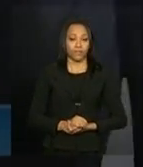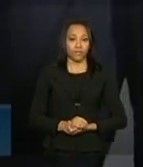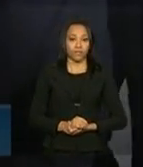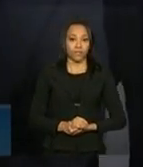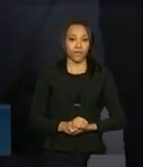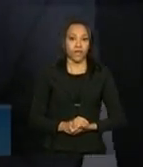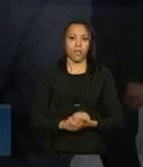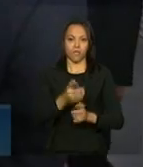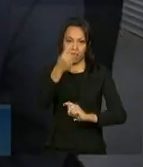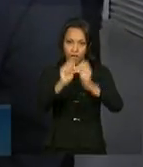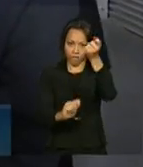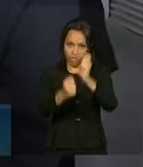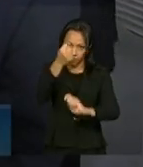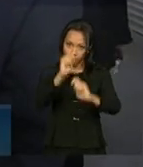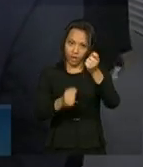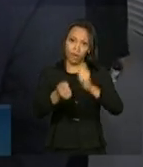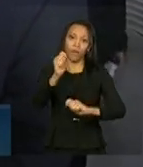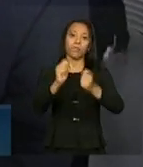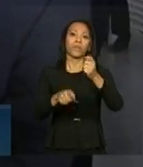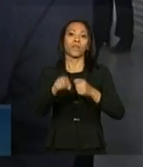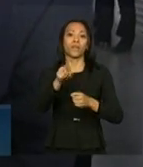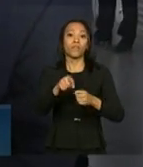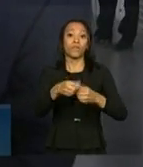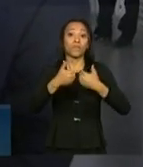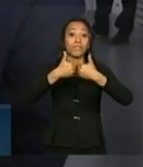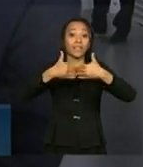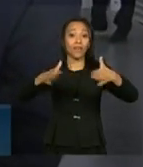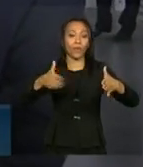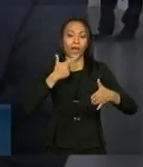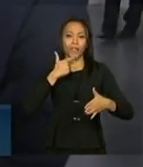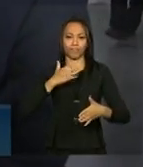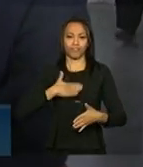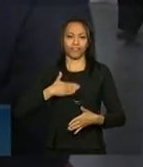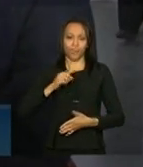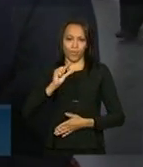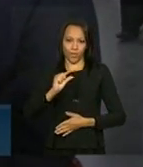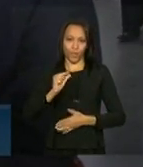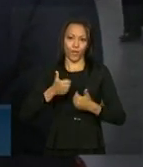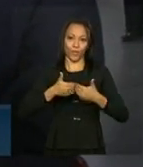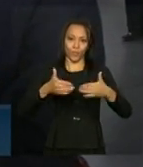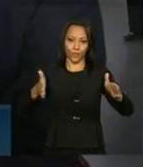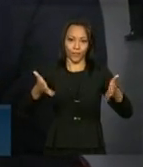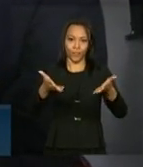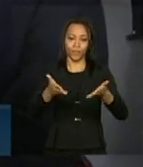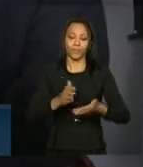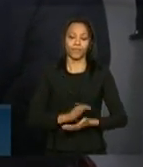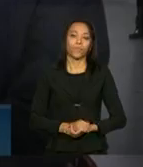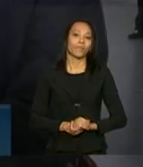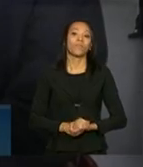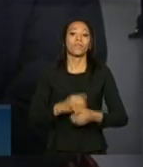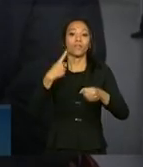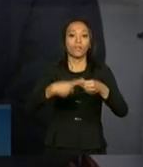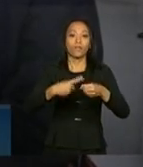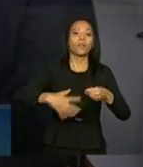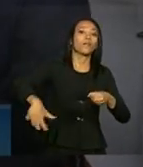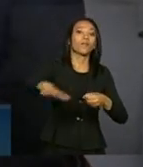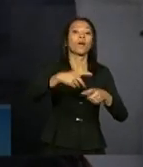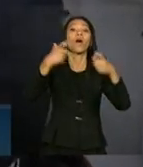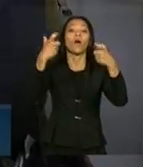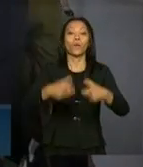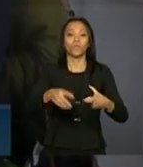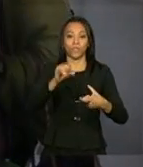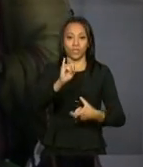da fábrica da Baltô, uma unidade que foi inaugurada agora há pouco, em Itajubá, Minas